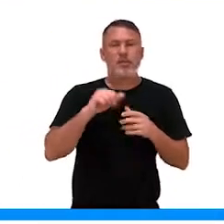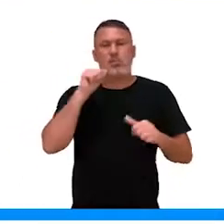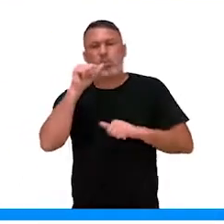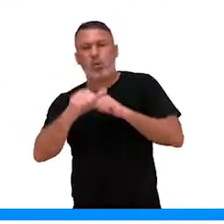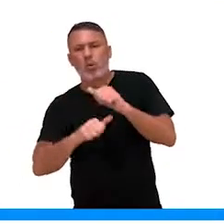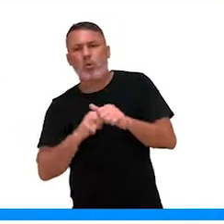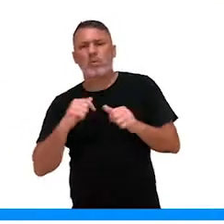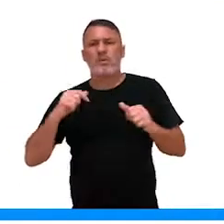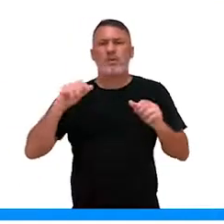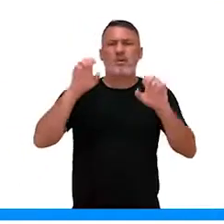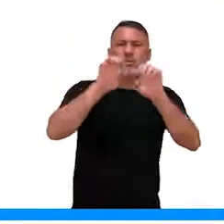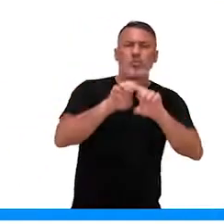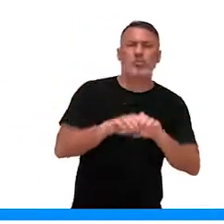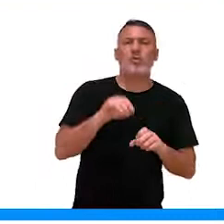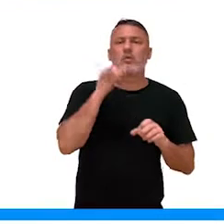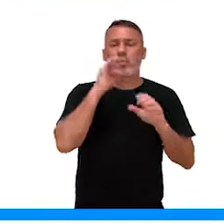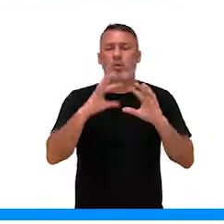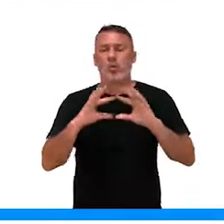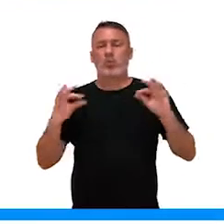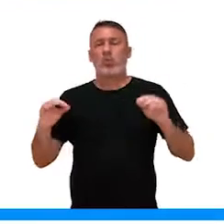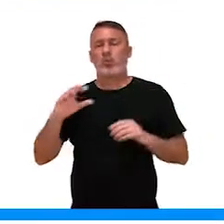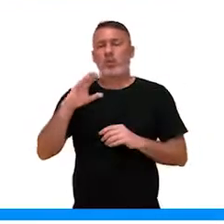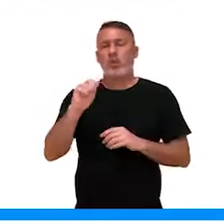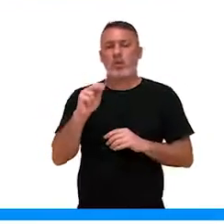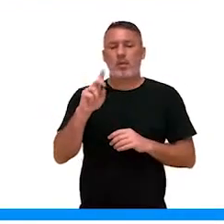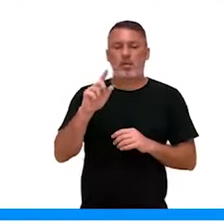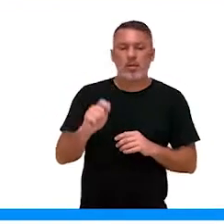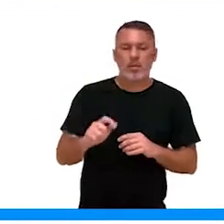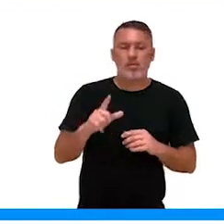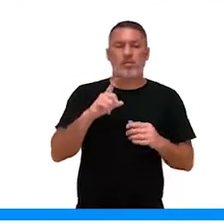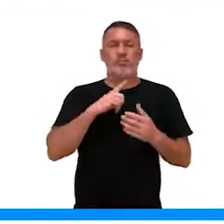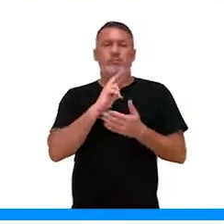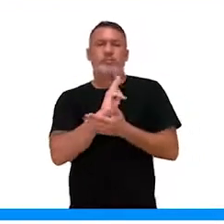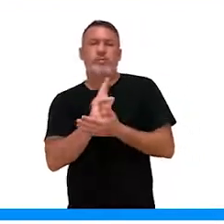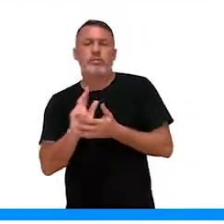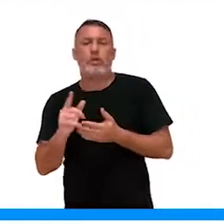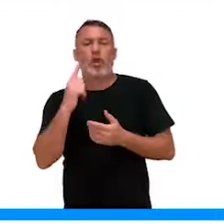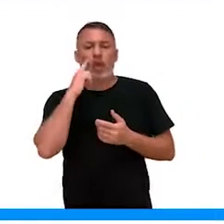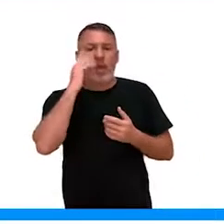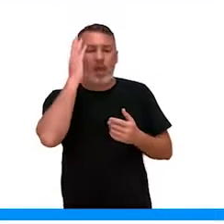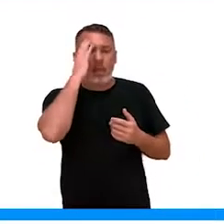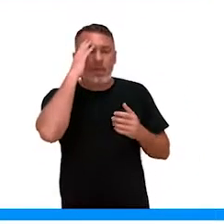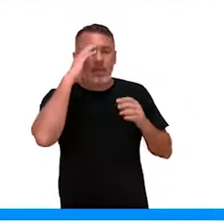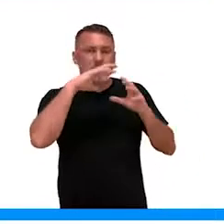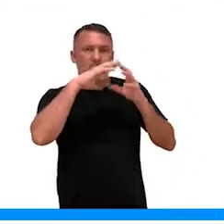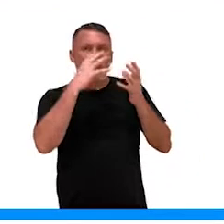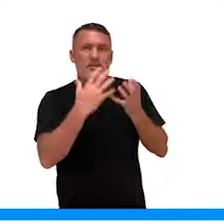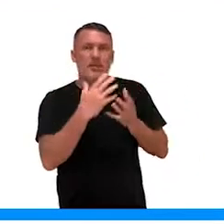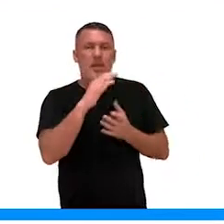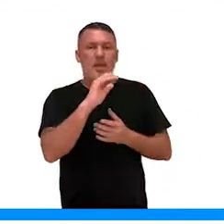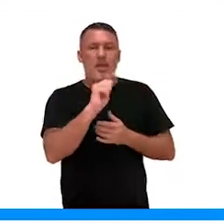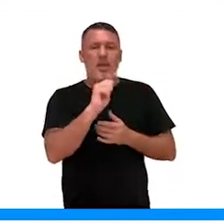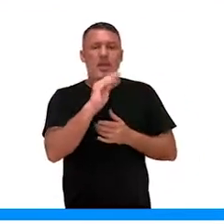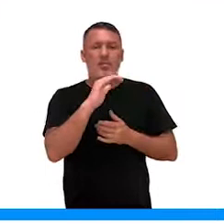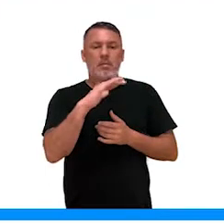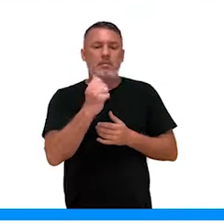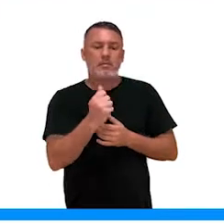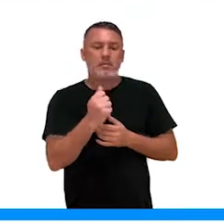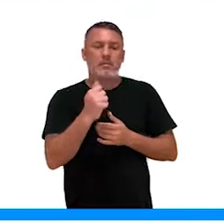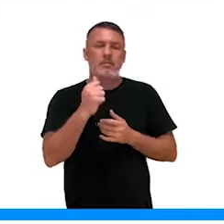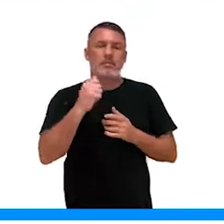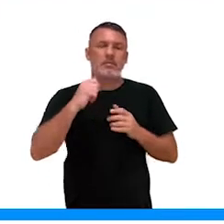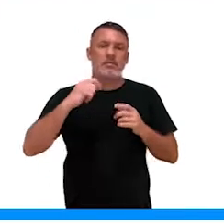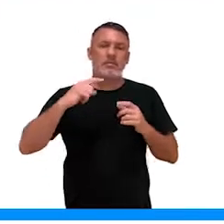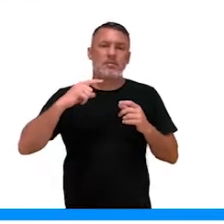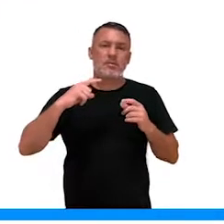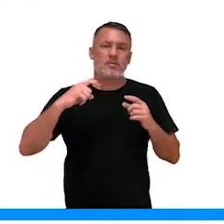espermátide, ele tem toda uma modificação, como ganha cauda, começa a formação da cabeça ali, onde vai ter